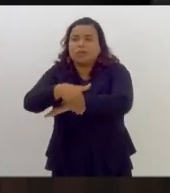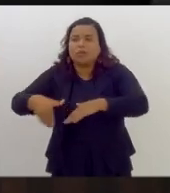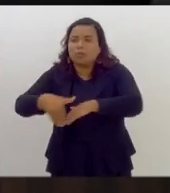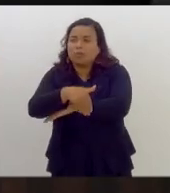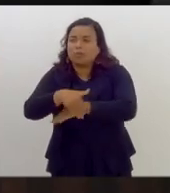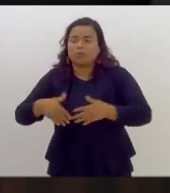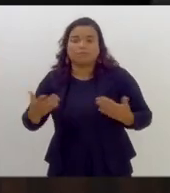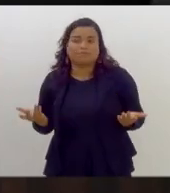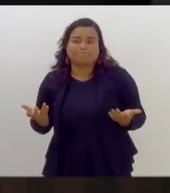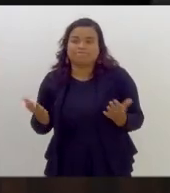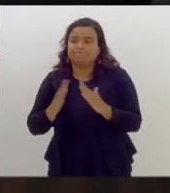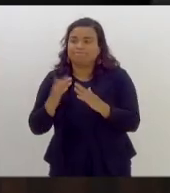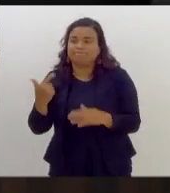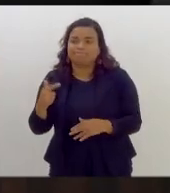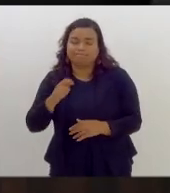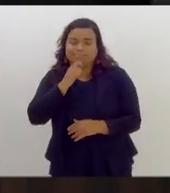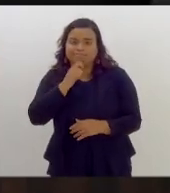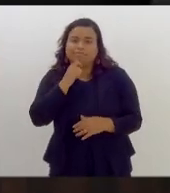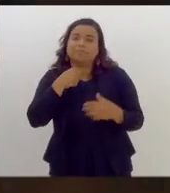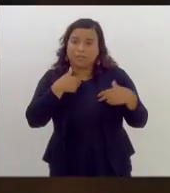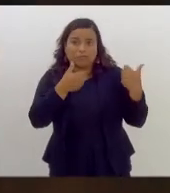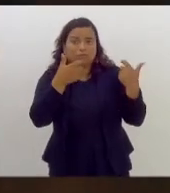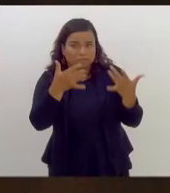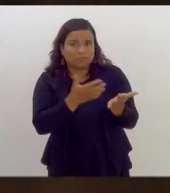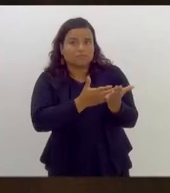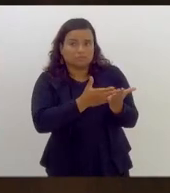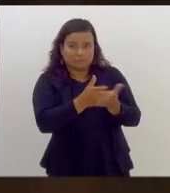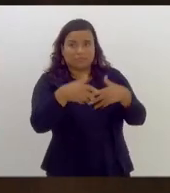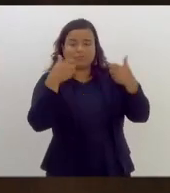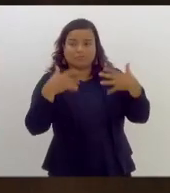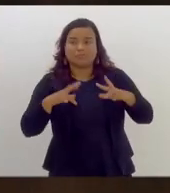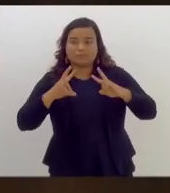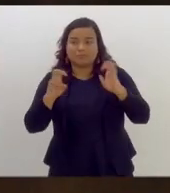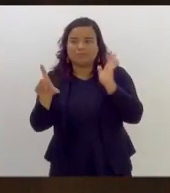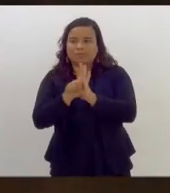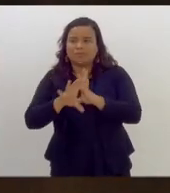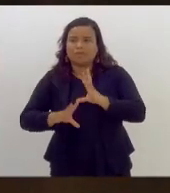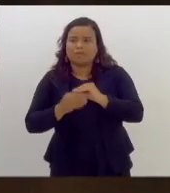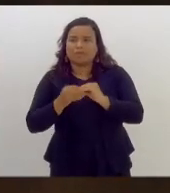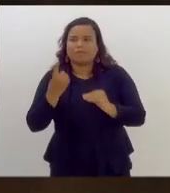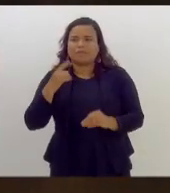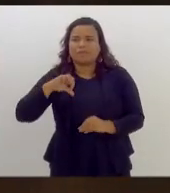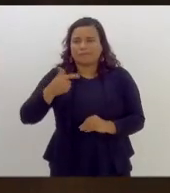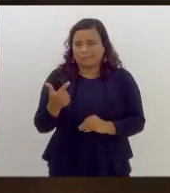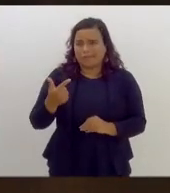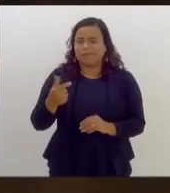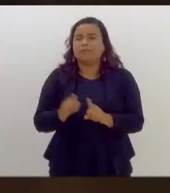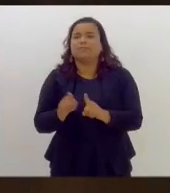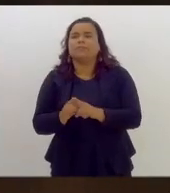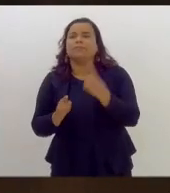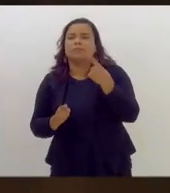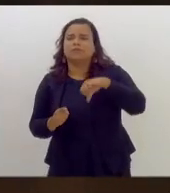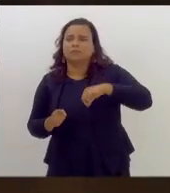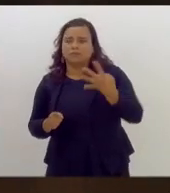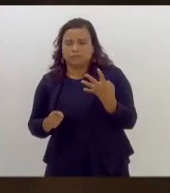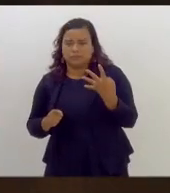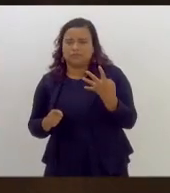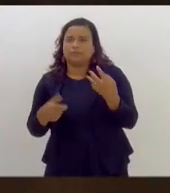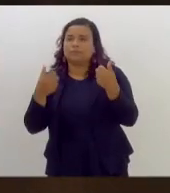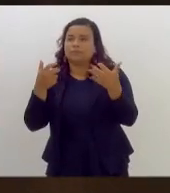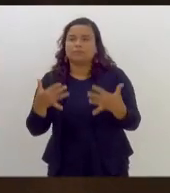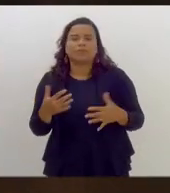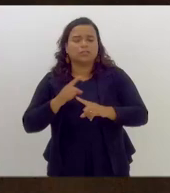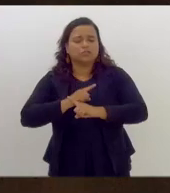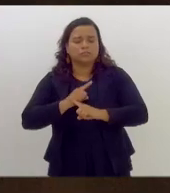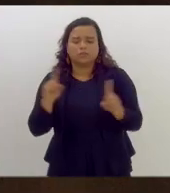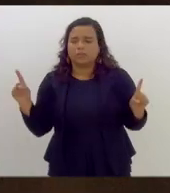no expediente inicial sobre a lei complementar 192 e 194, que jamais